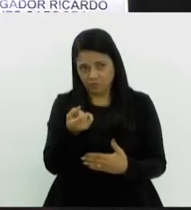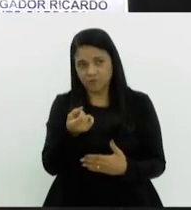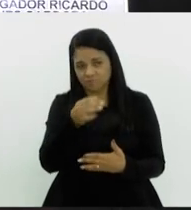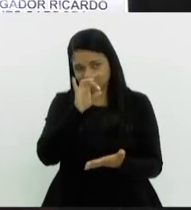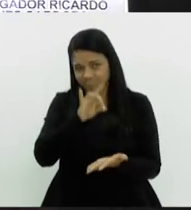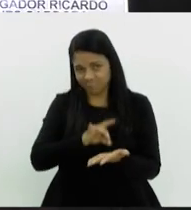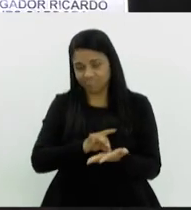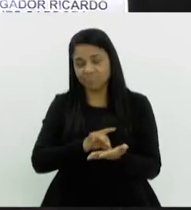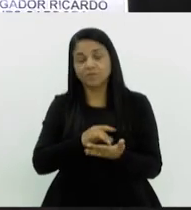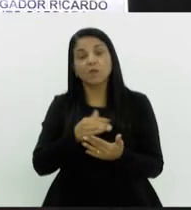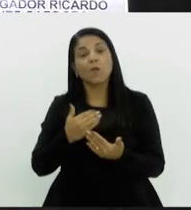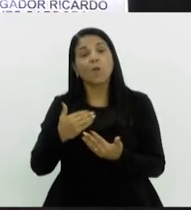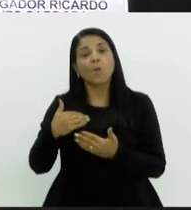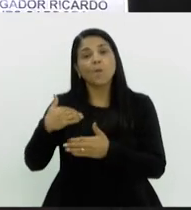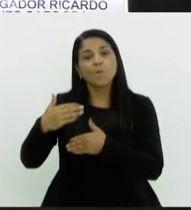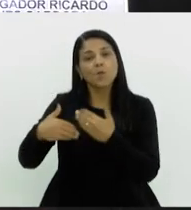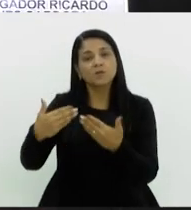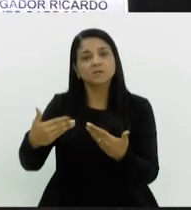processo